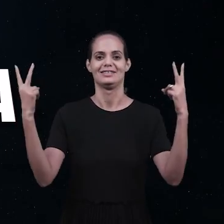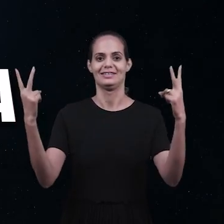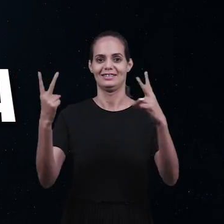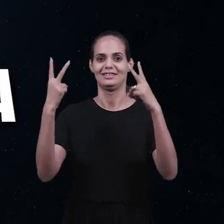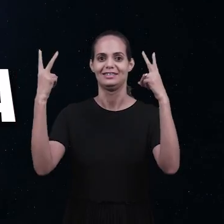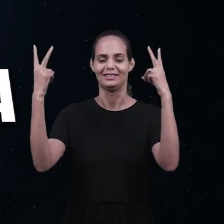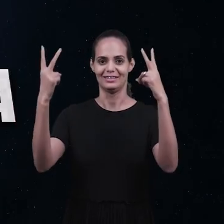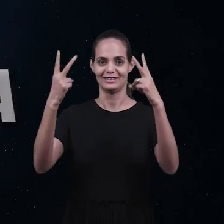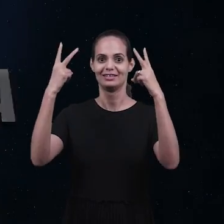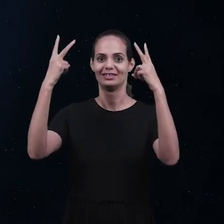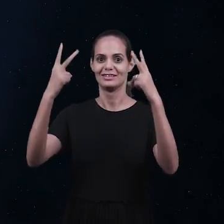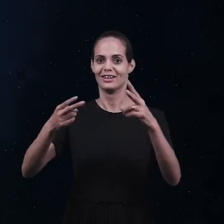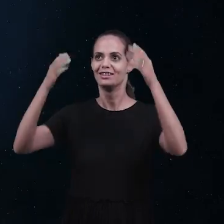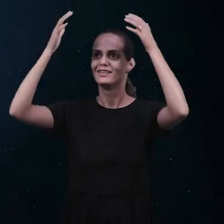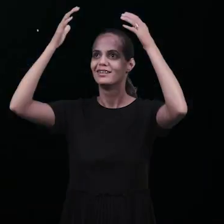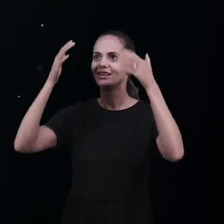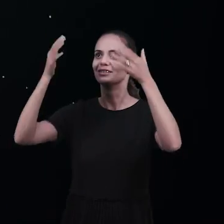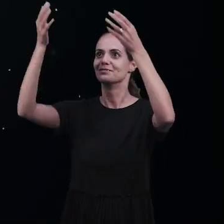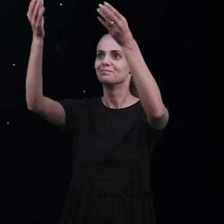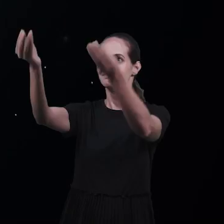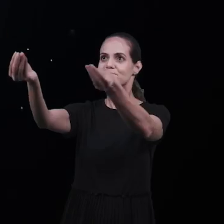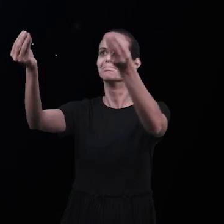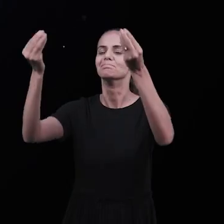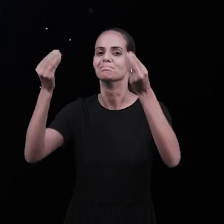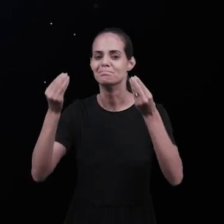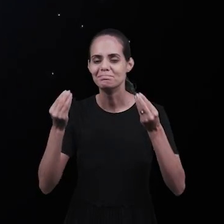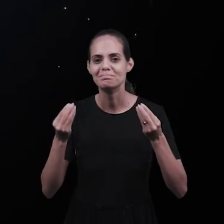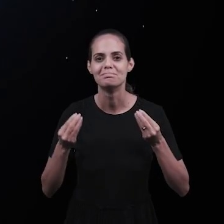chegar o dia do meu Rei,